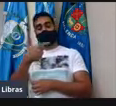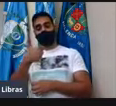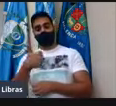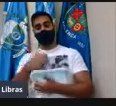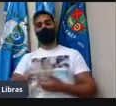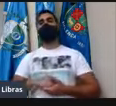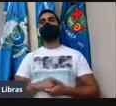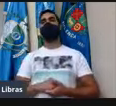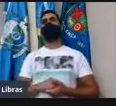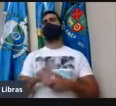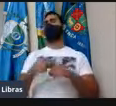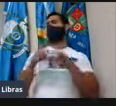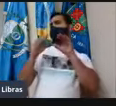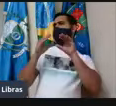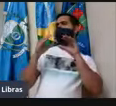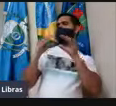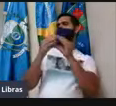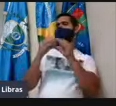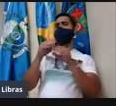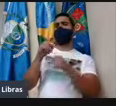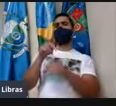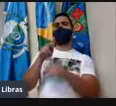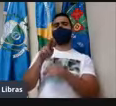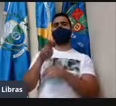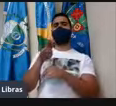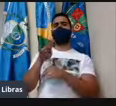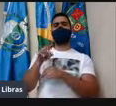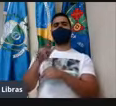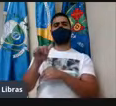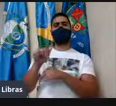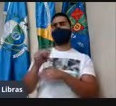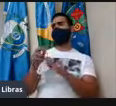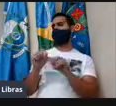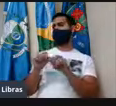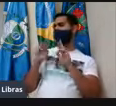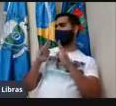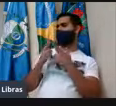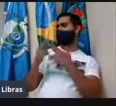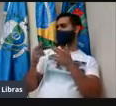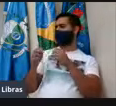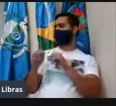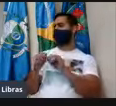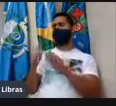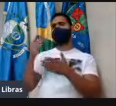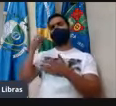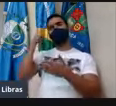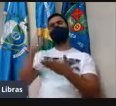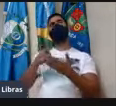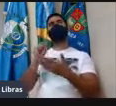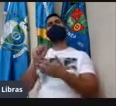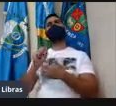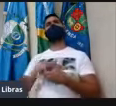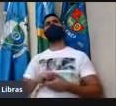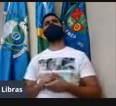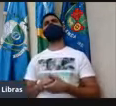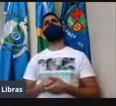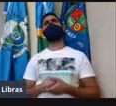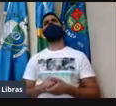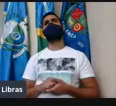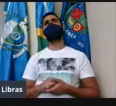conselhos de previdência se reuniram e chegaram à conclusão que ficou muito,